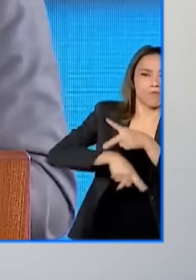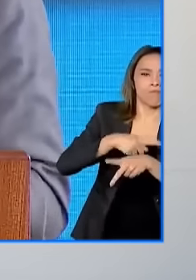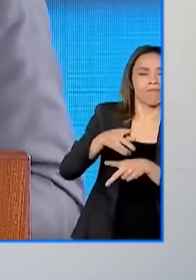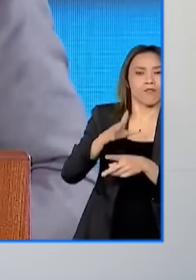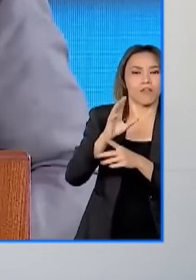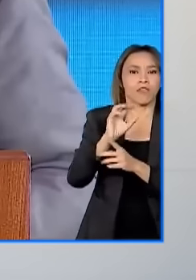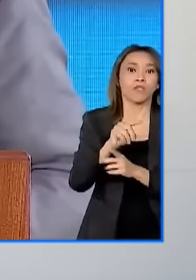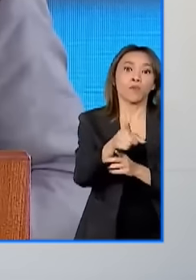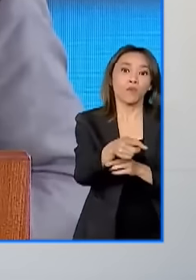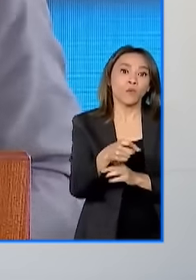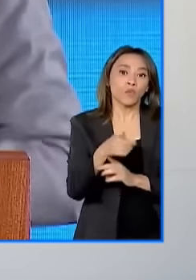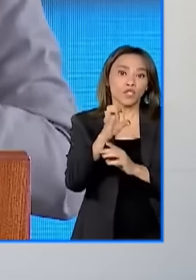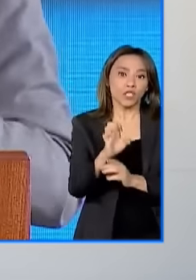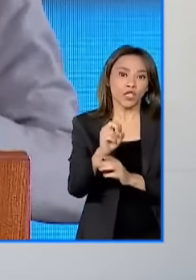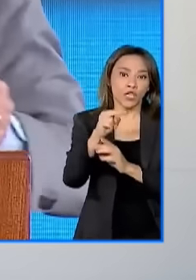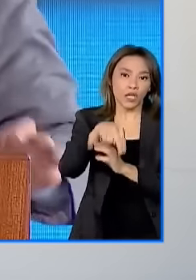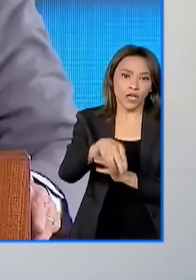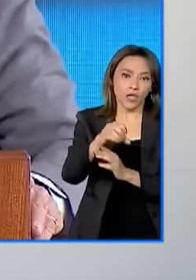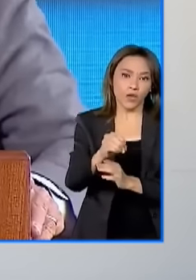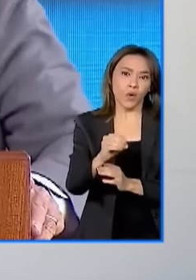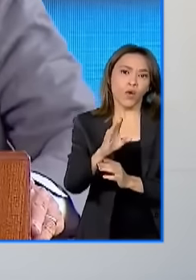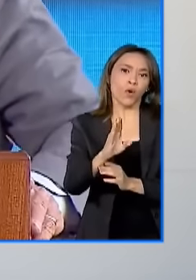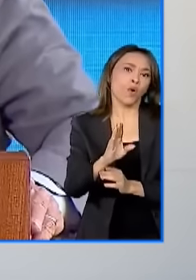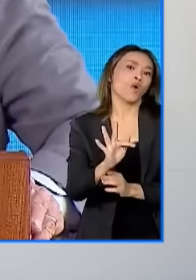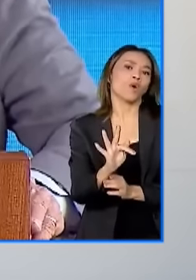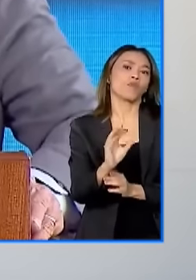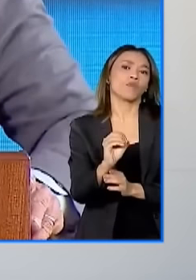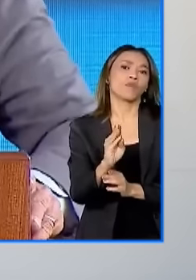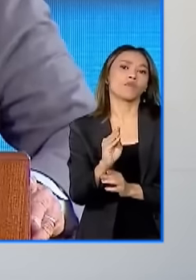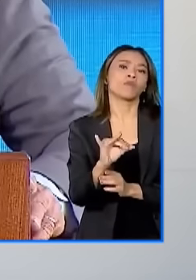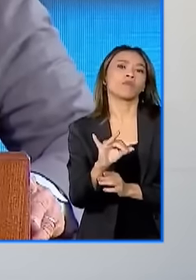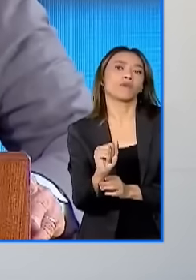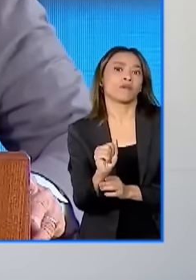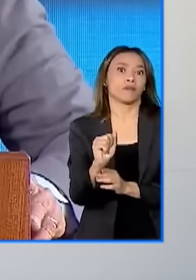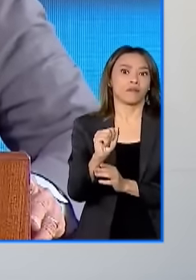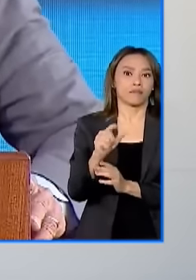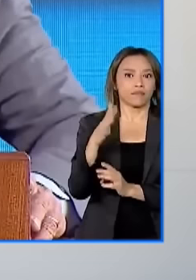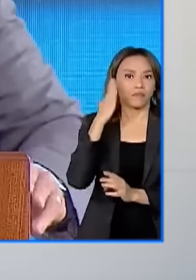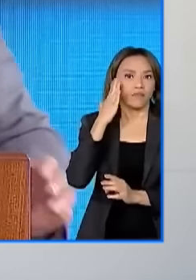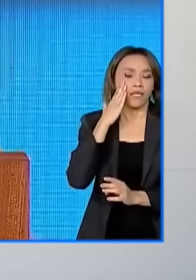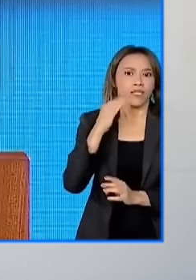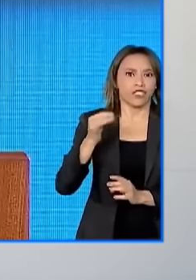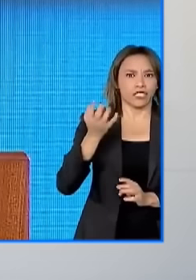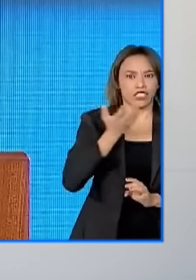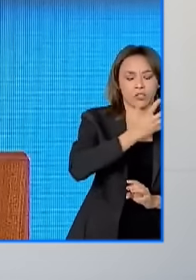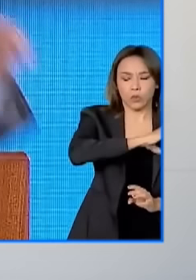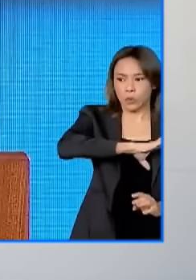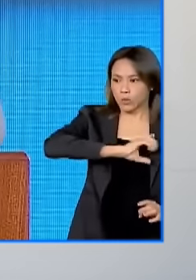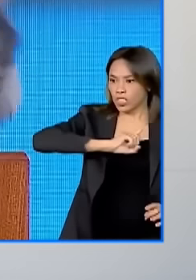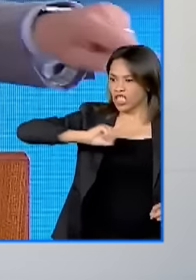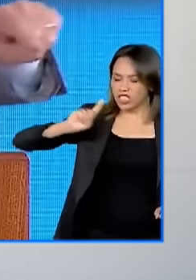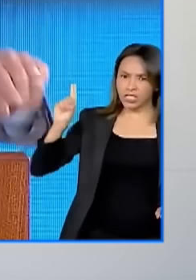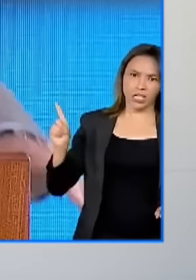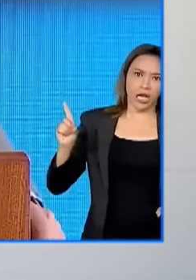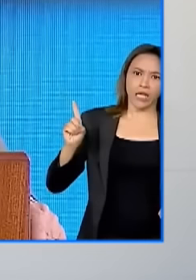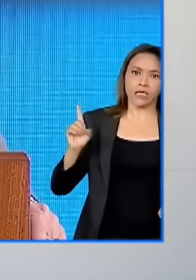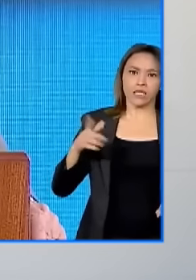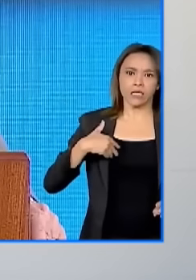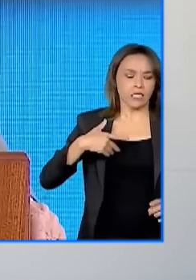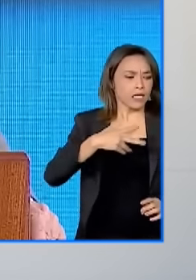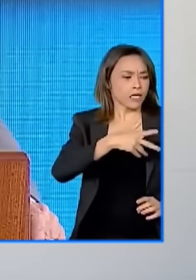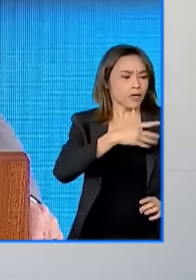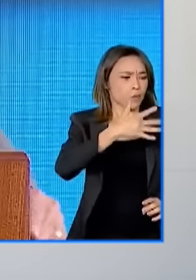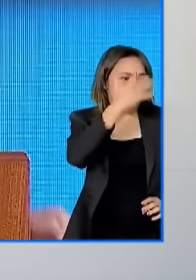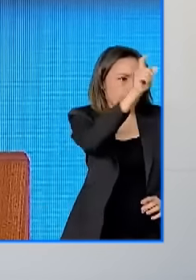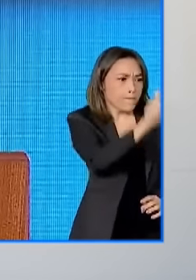decano da corte, do Alexandre de Moraes e do Roberto Barroso, presidente da corte, demonstram que eles estão muito sintonizados. E aí você pega